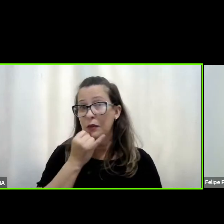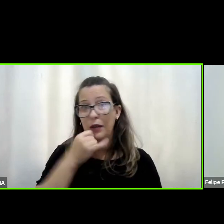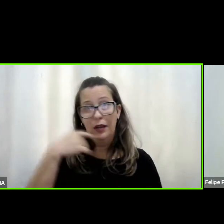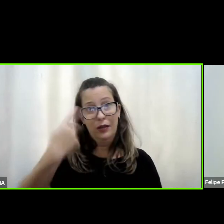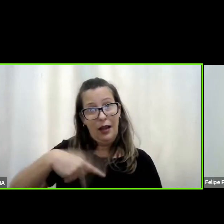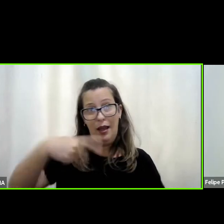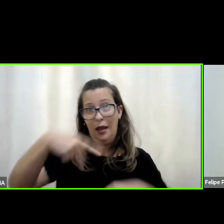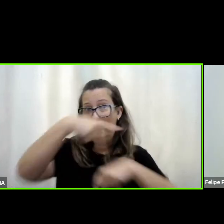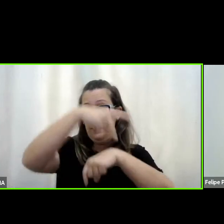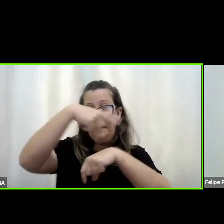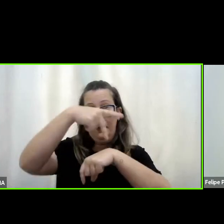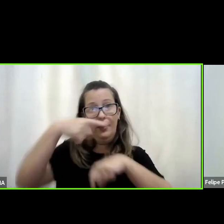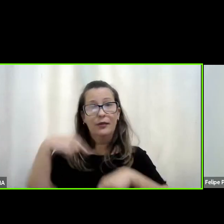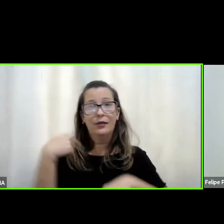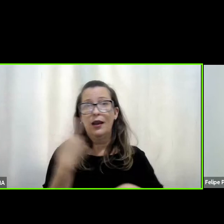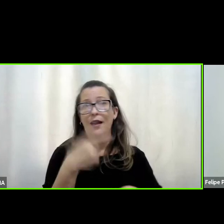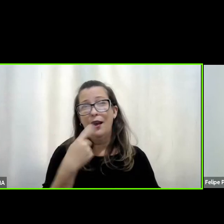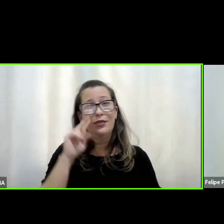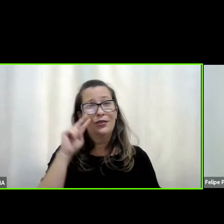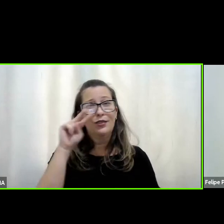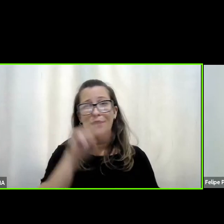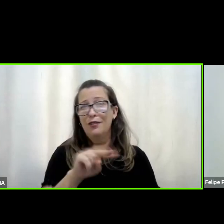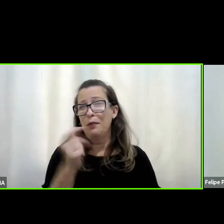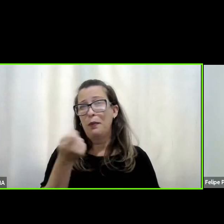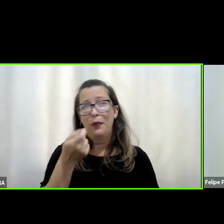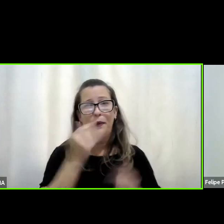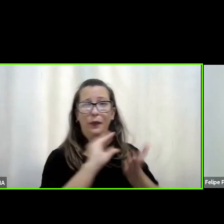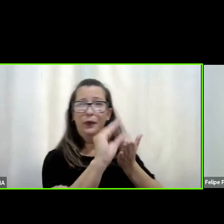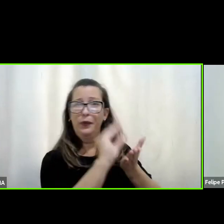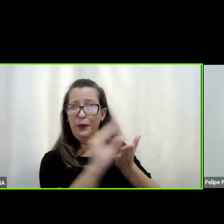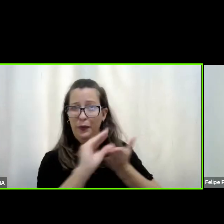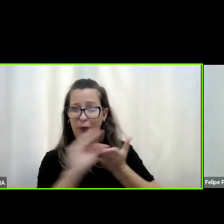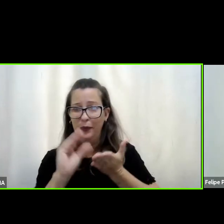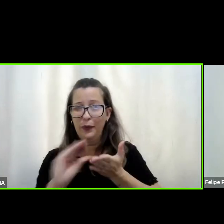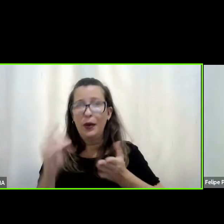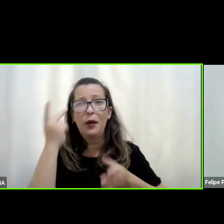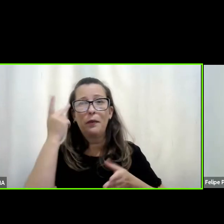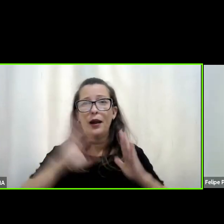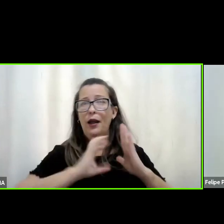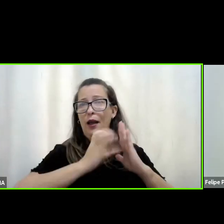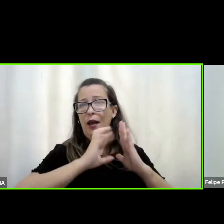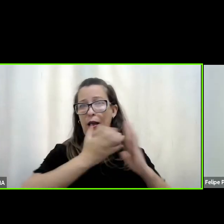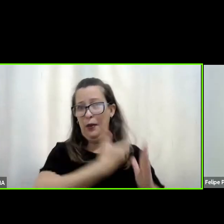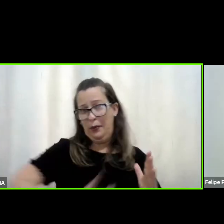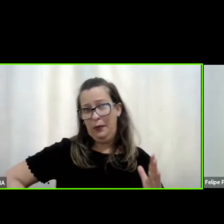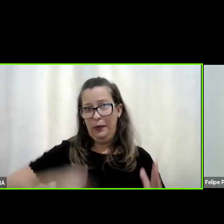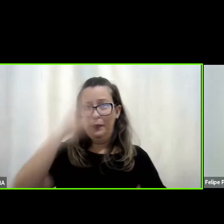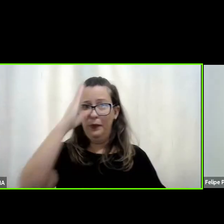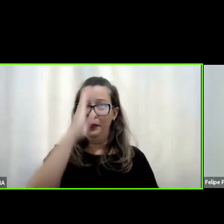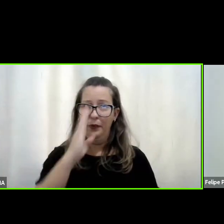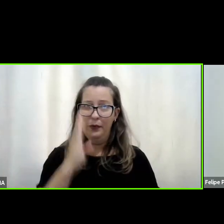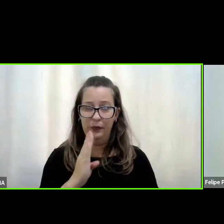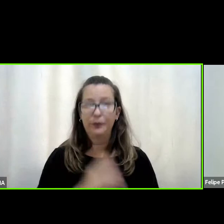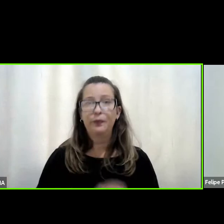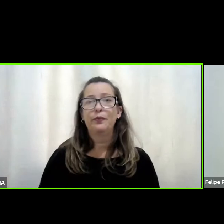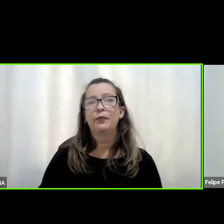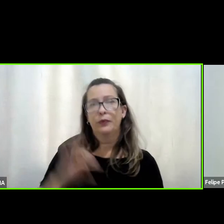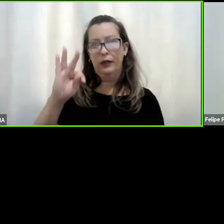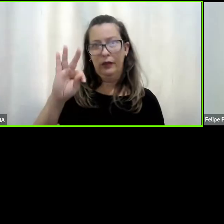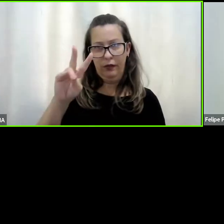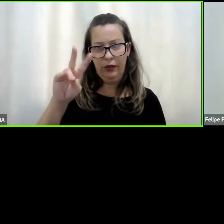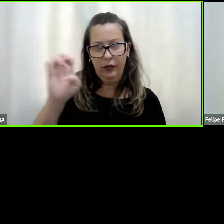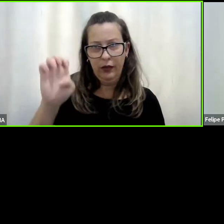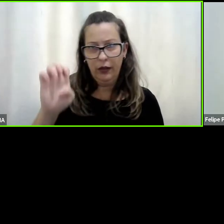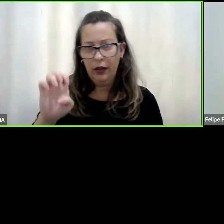investimento para esses canais públicos em todo o Brasil. A TVE, ela funciona em